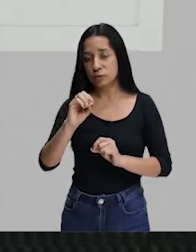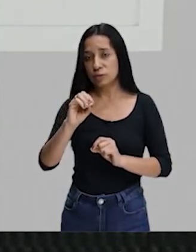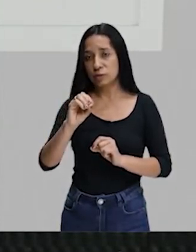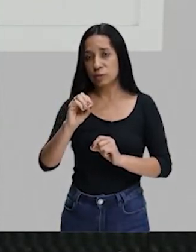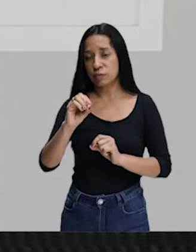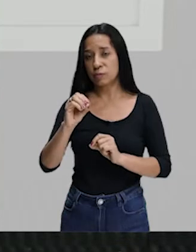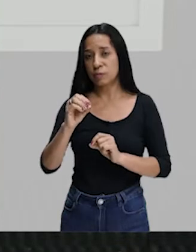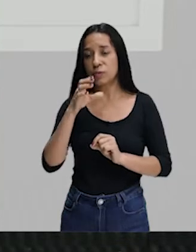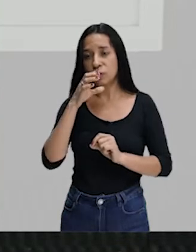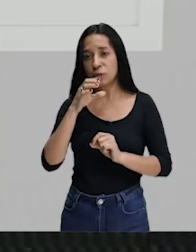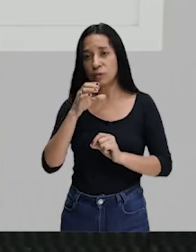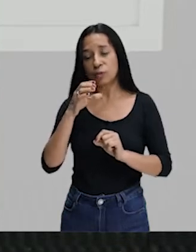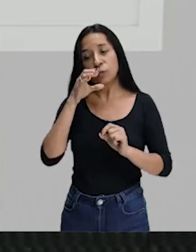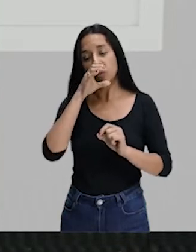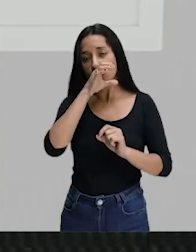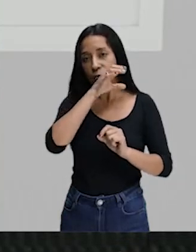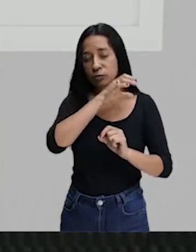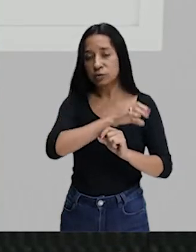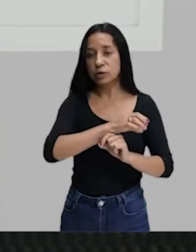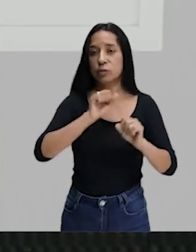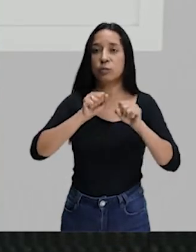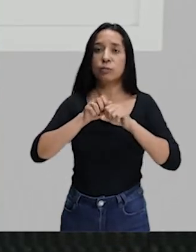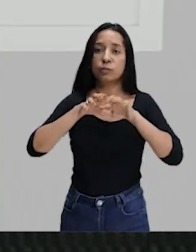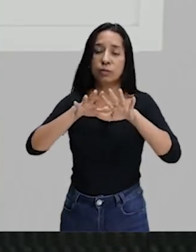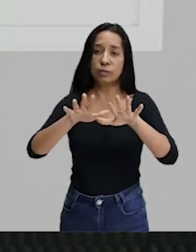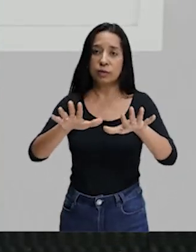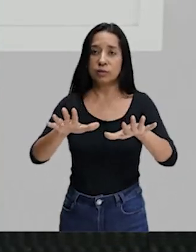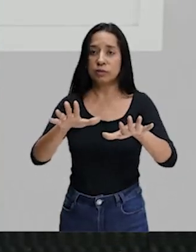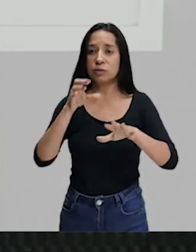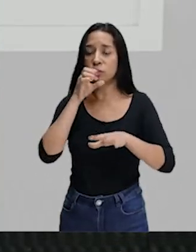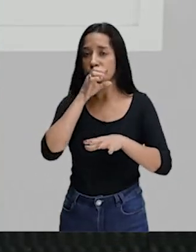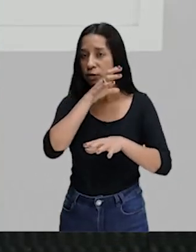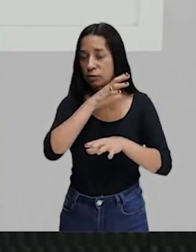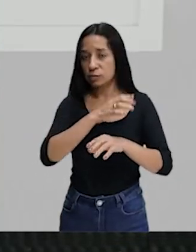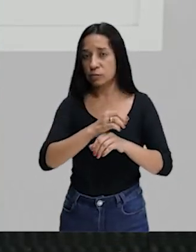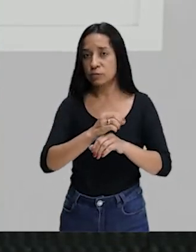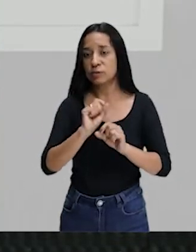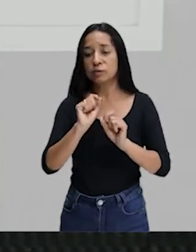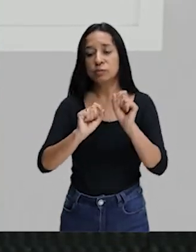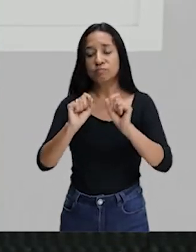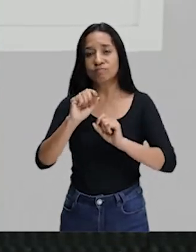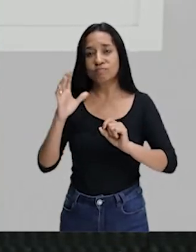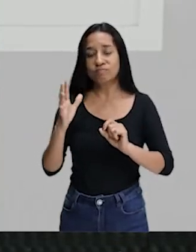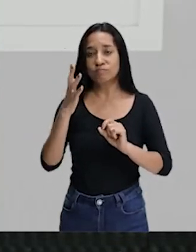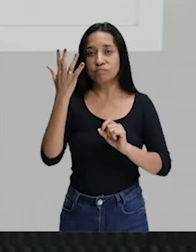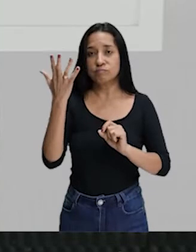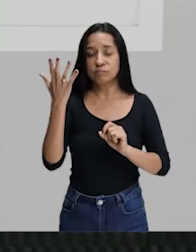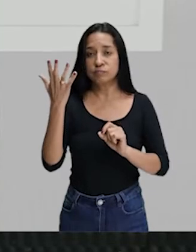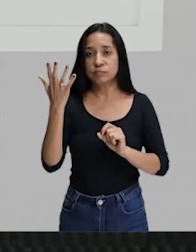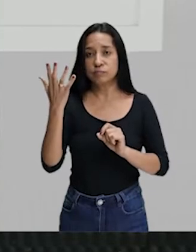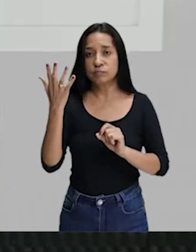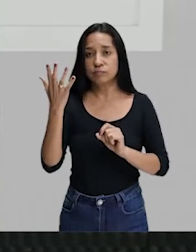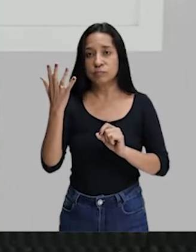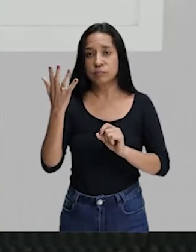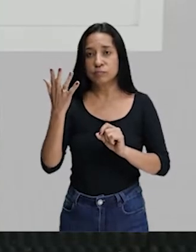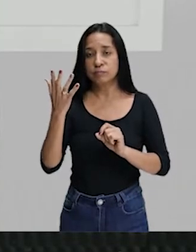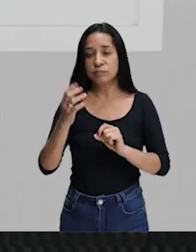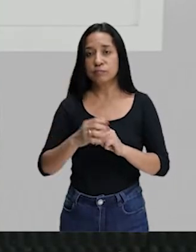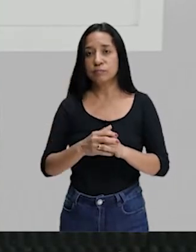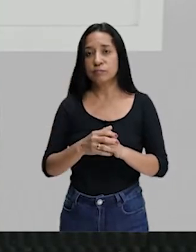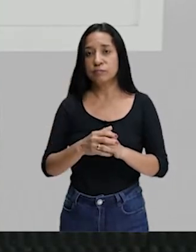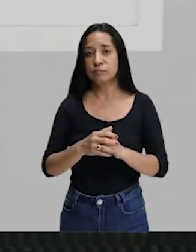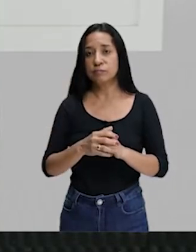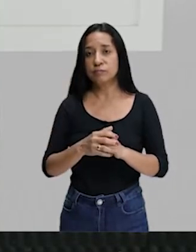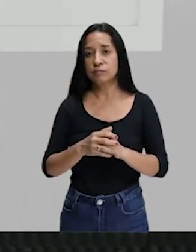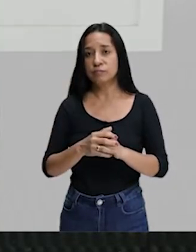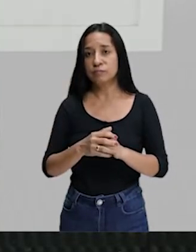de condução de calor, de propagação de calor, que acontece, se liga na